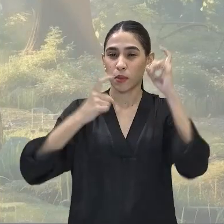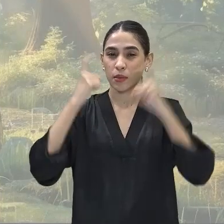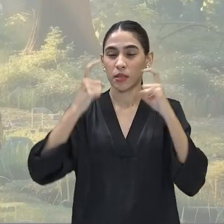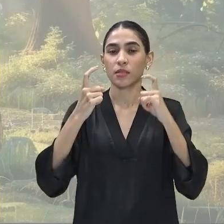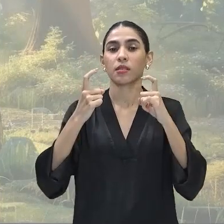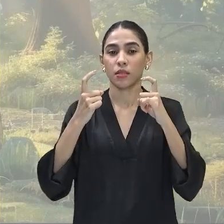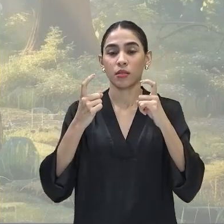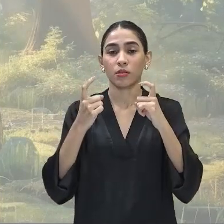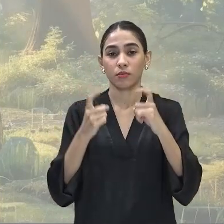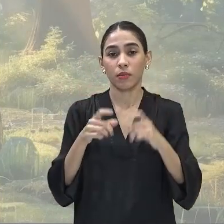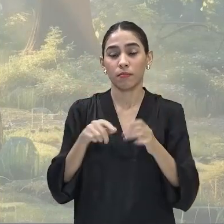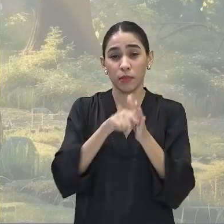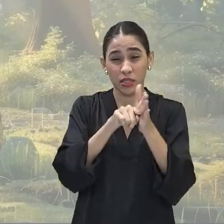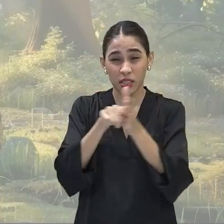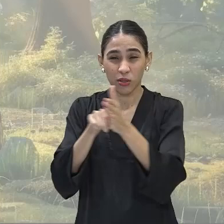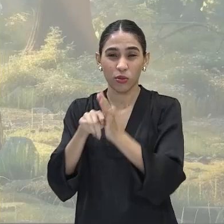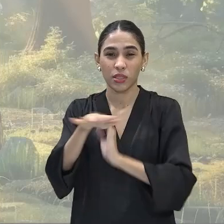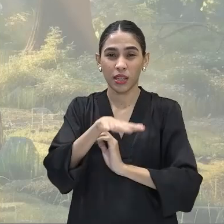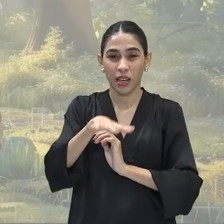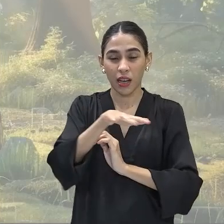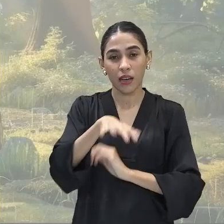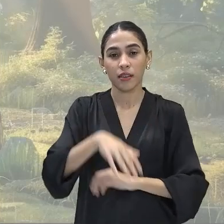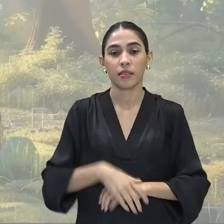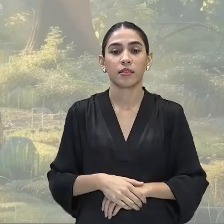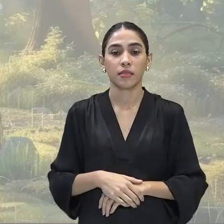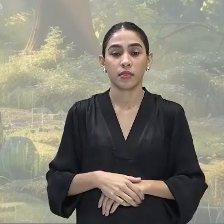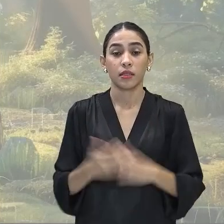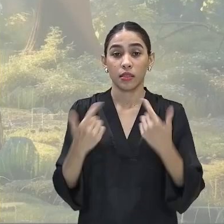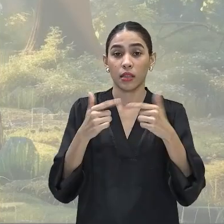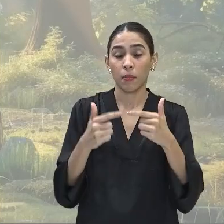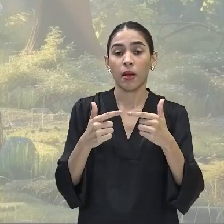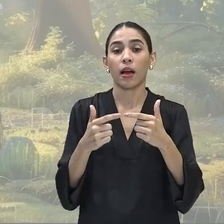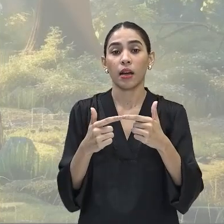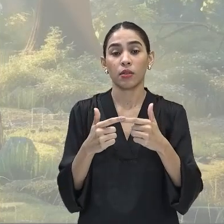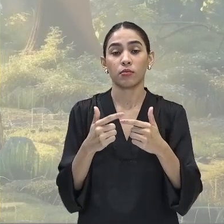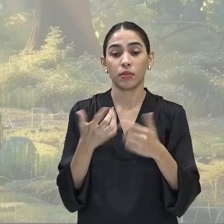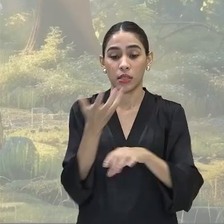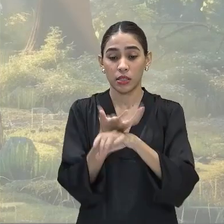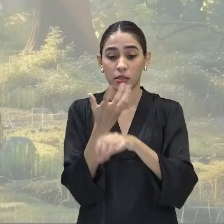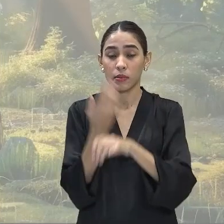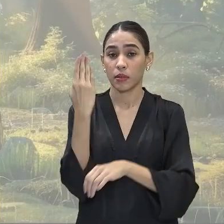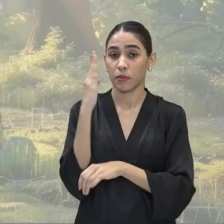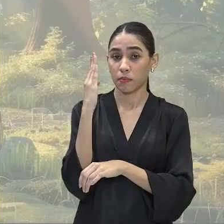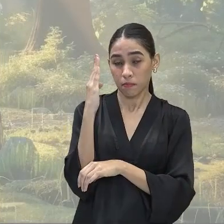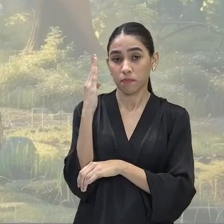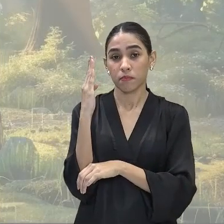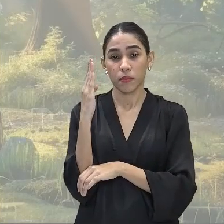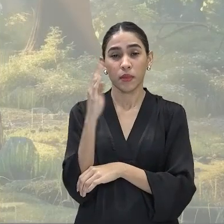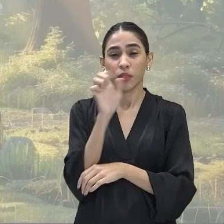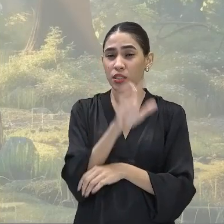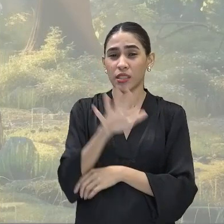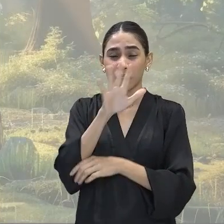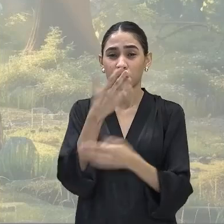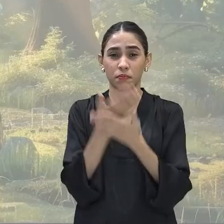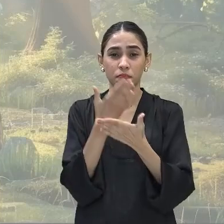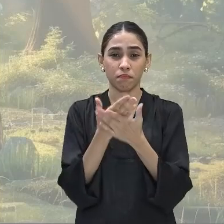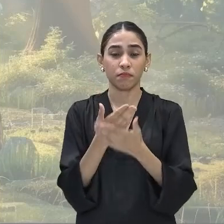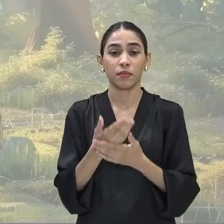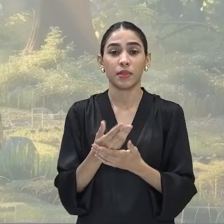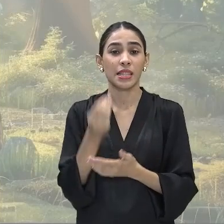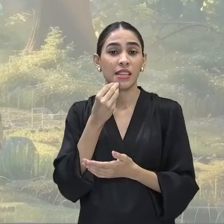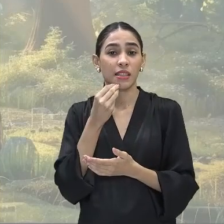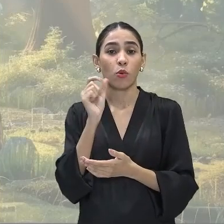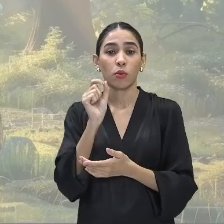dos ambientalistas, das pessoas que trabalham com a questão da biologia, da biogeografia de maneira geral, de tentar preservar